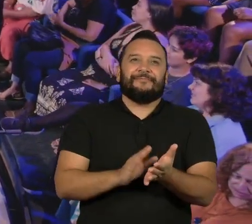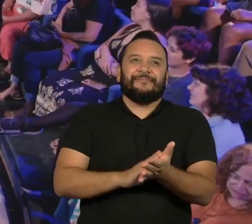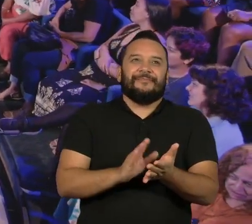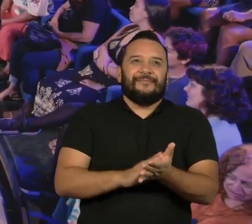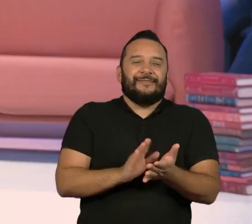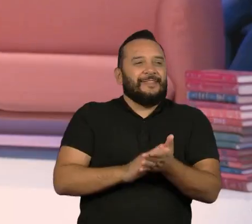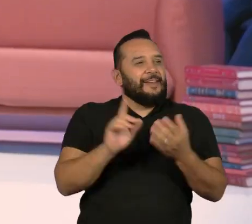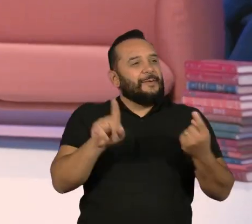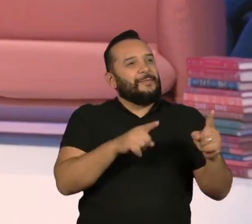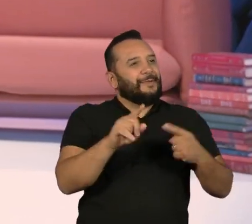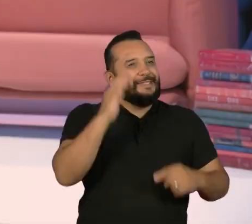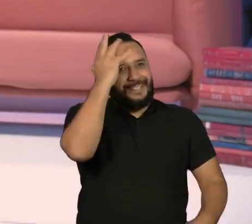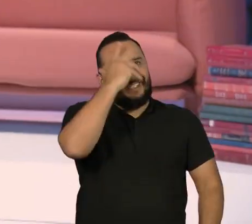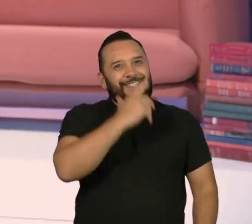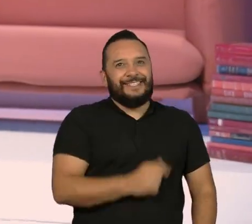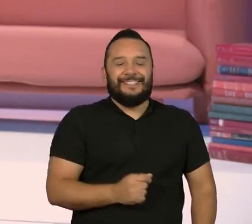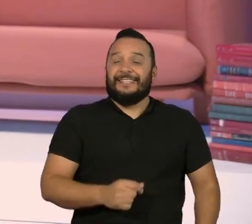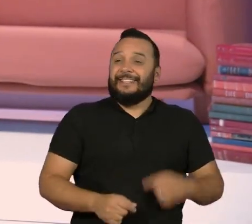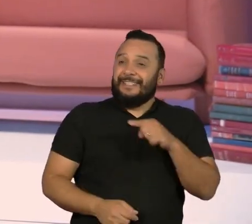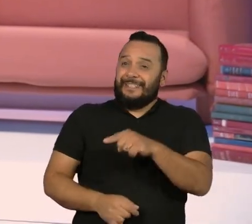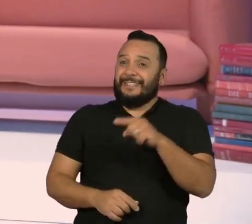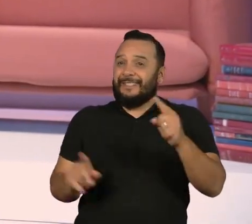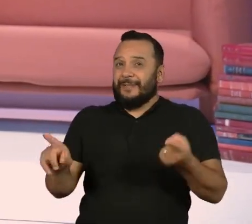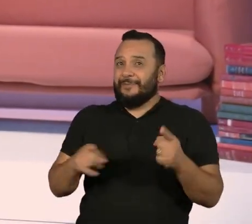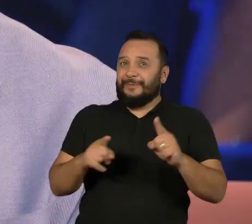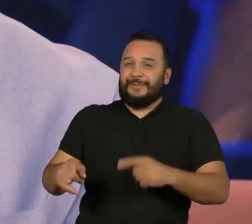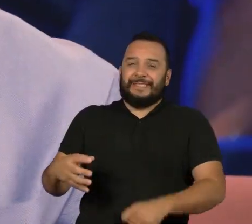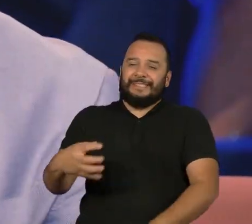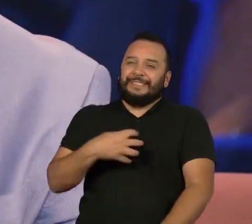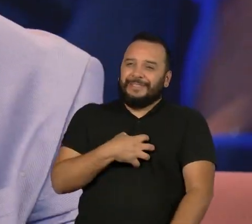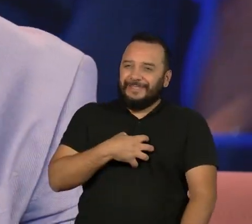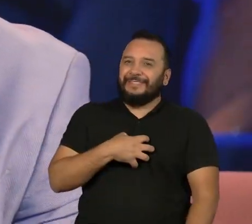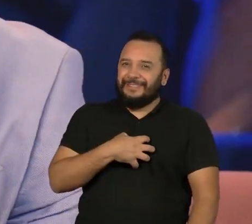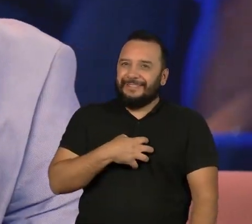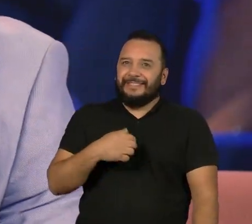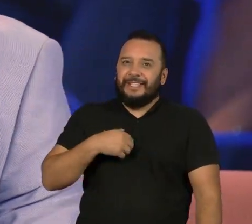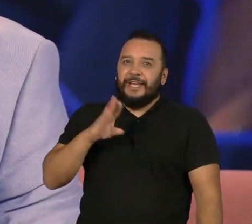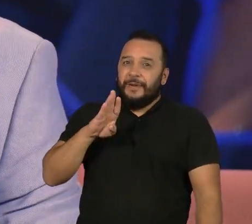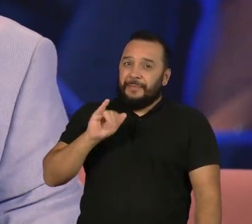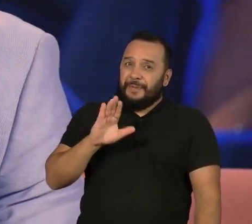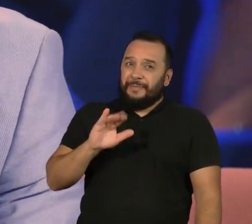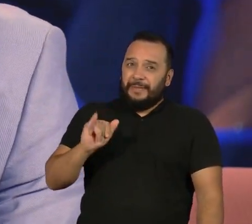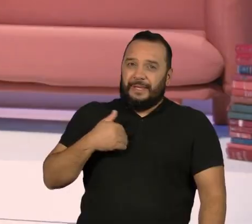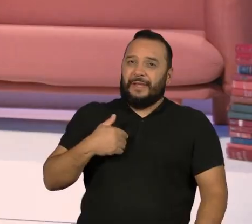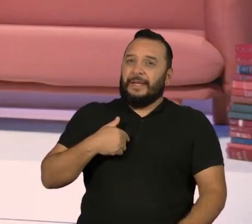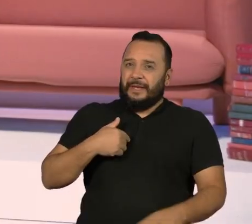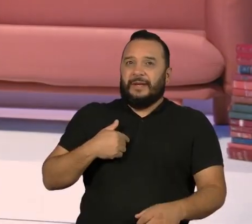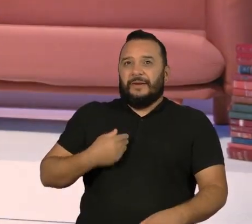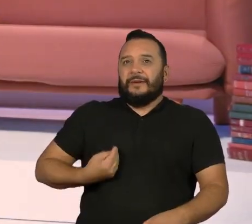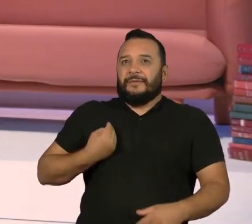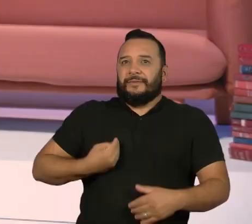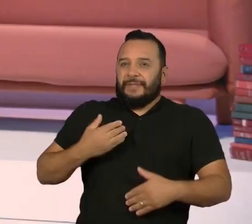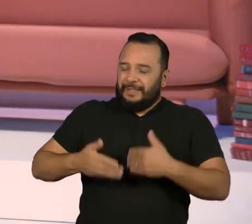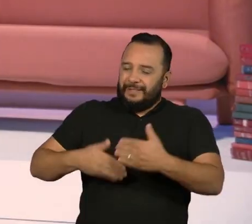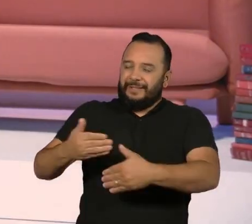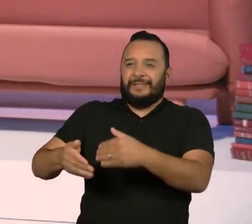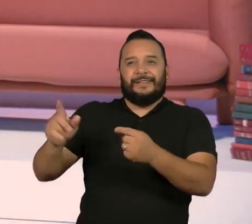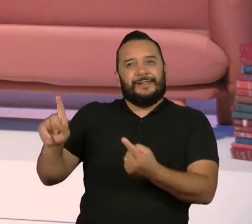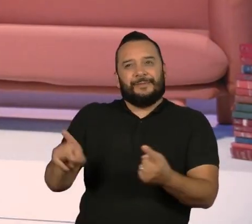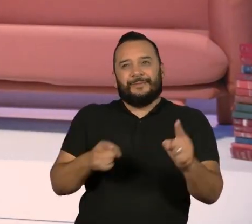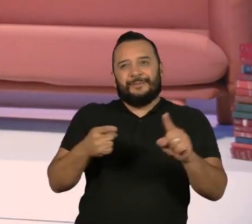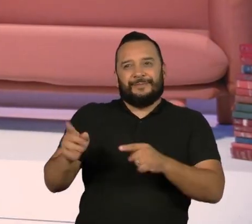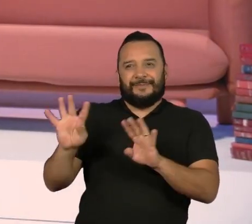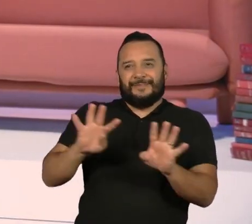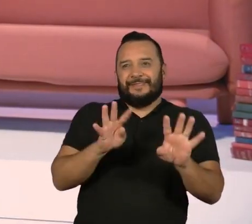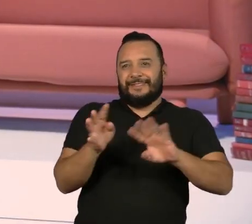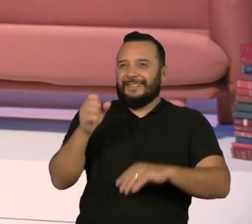Essa música é linda demais, né? Essa música, ela é tocante. Eu fiz Bibi Uma Vida em Musical. E fazer Bibi Uma Vida em